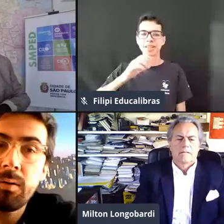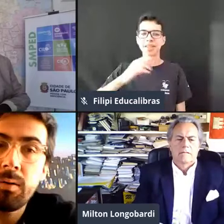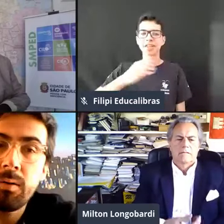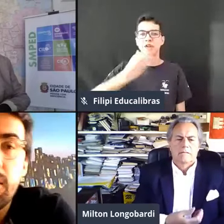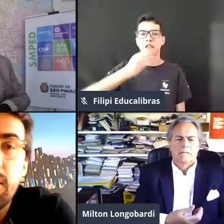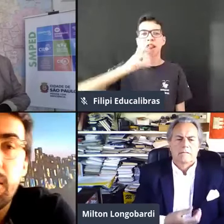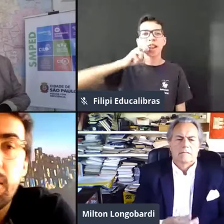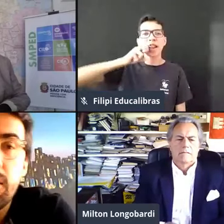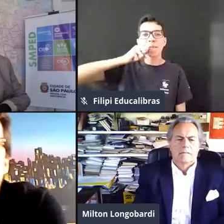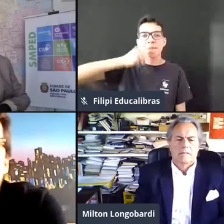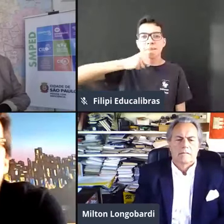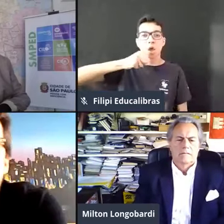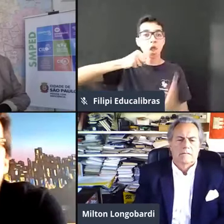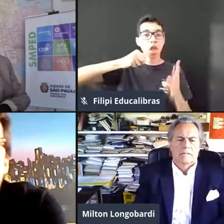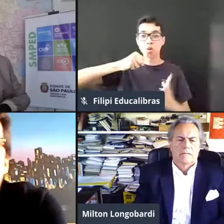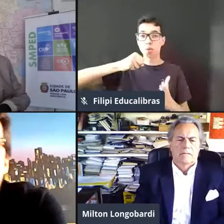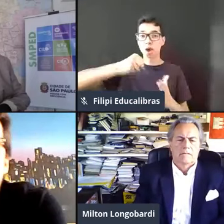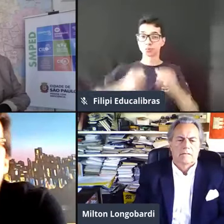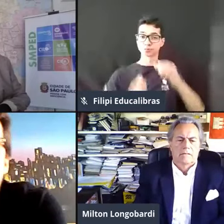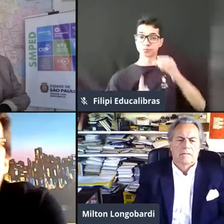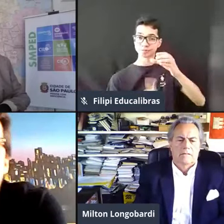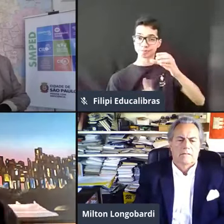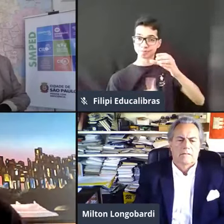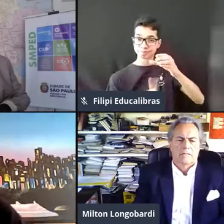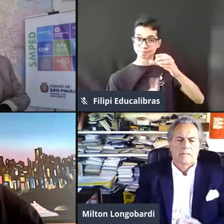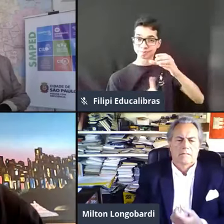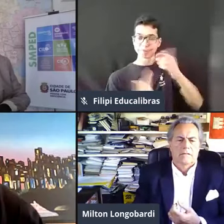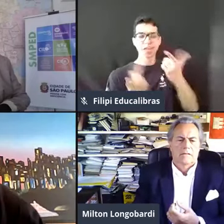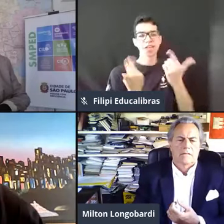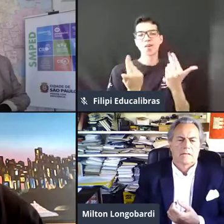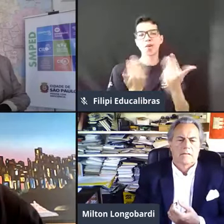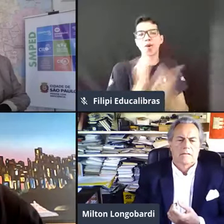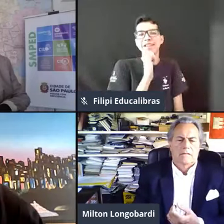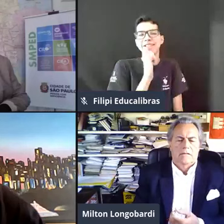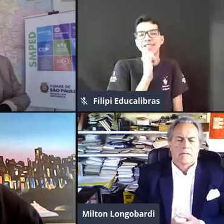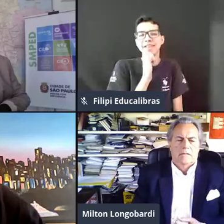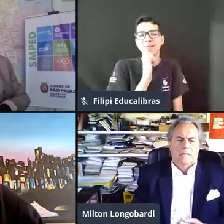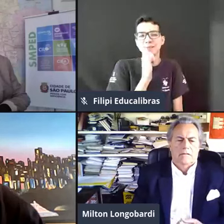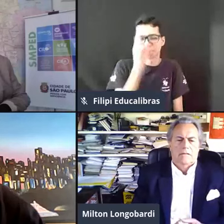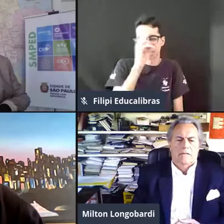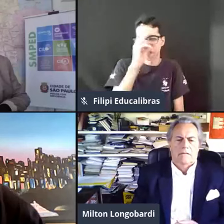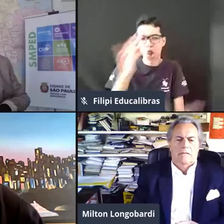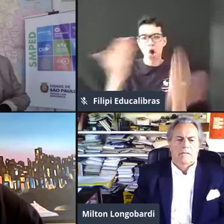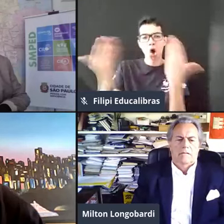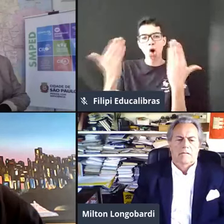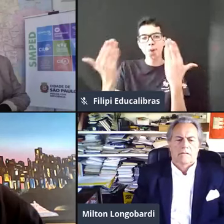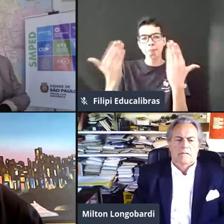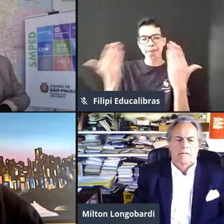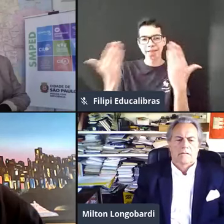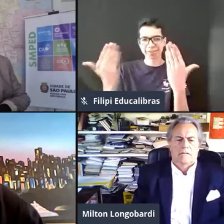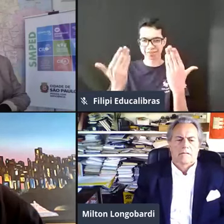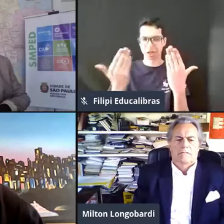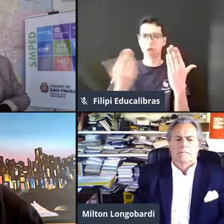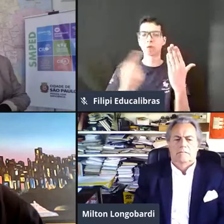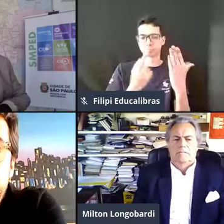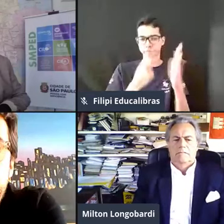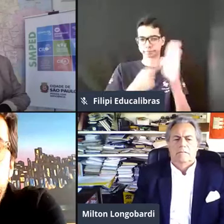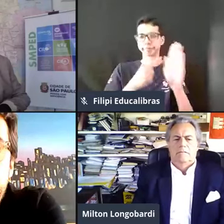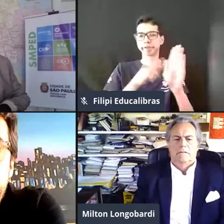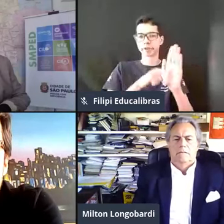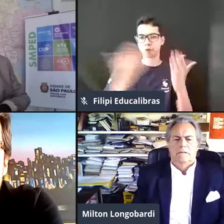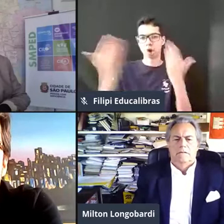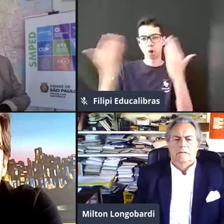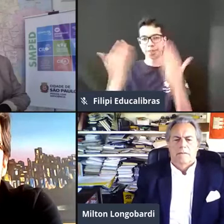Então, a gente está se organizando para melhorar a representatividade, né?